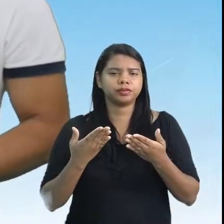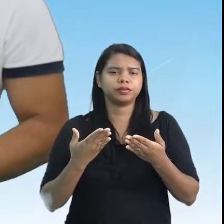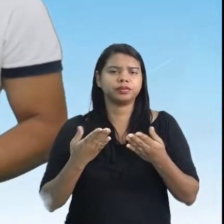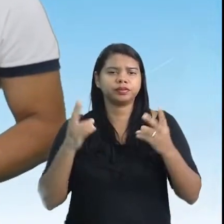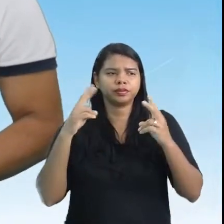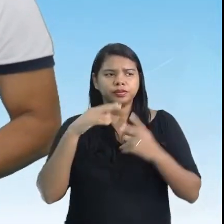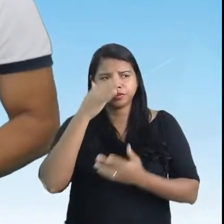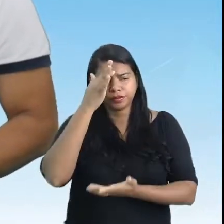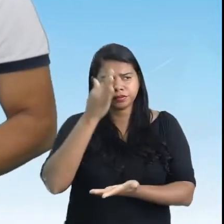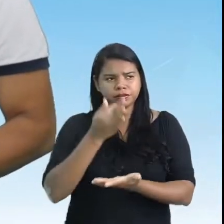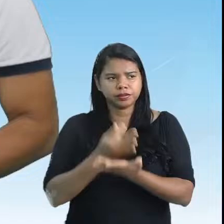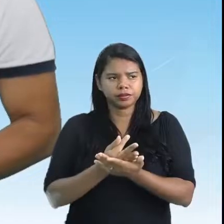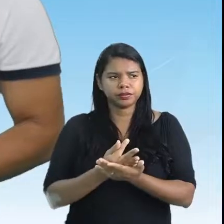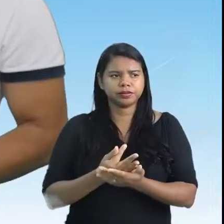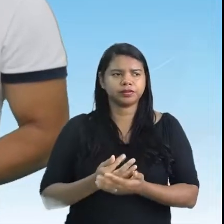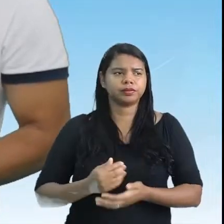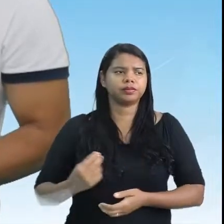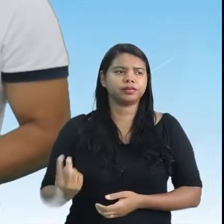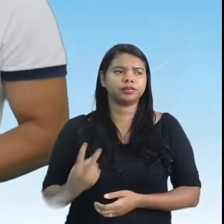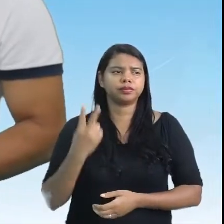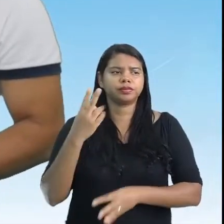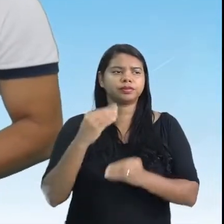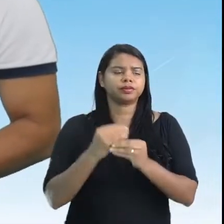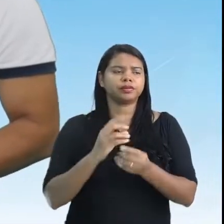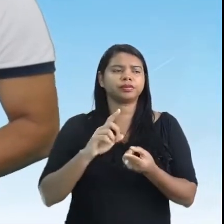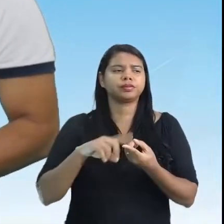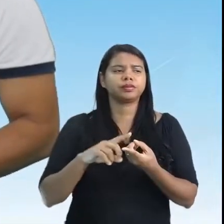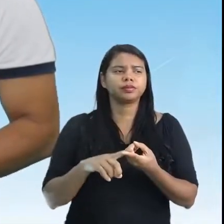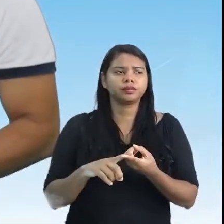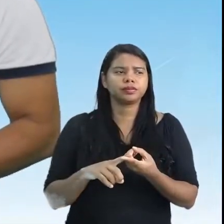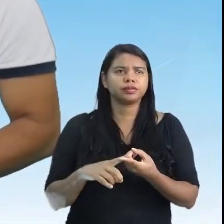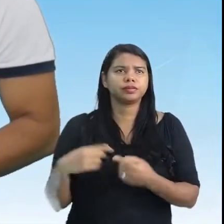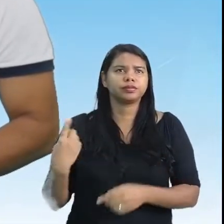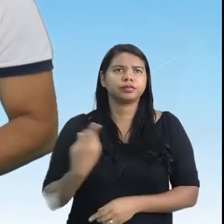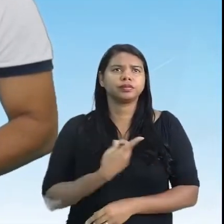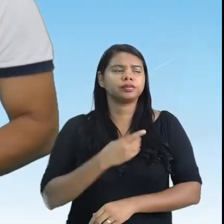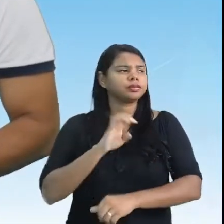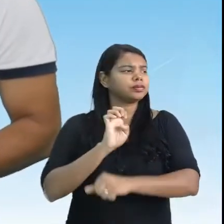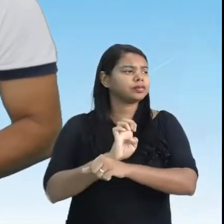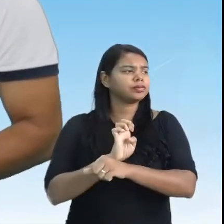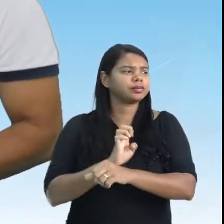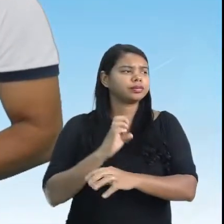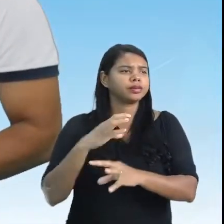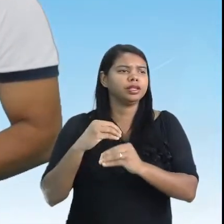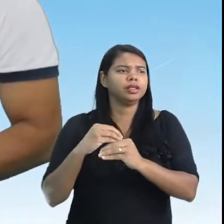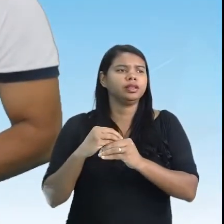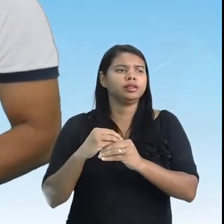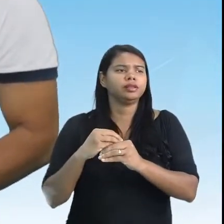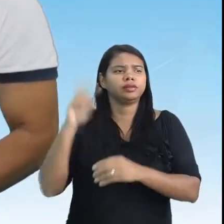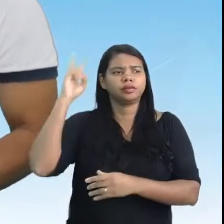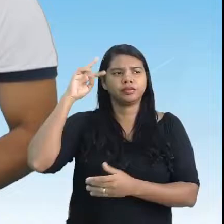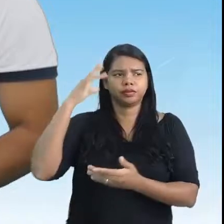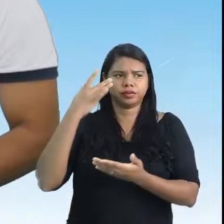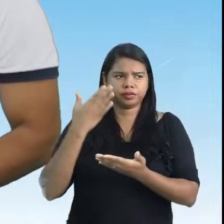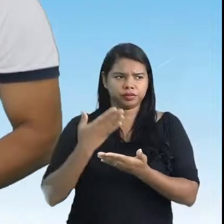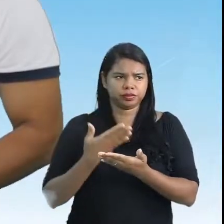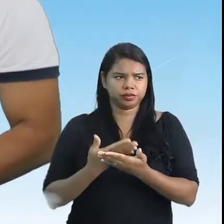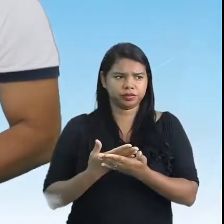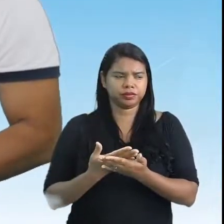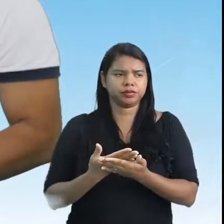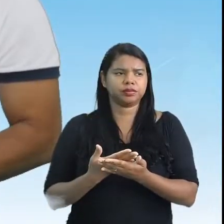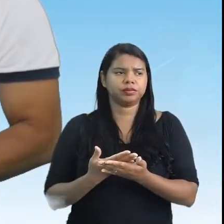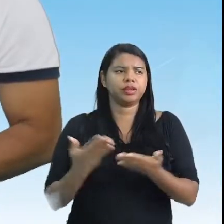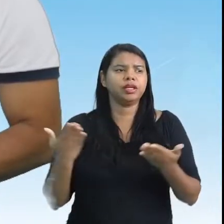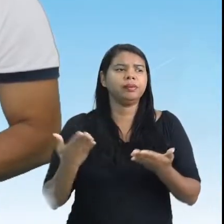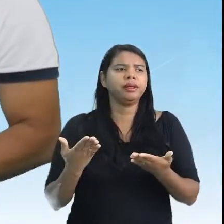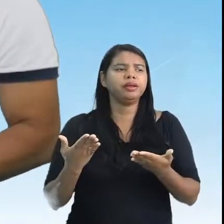dos valores. Professor, como é aqui a questão do nosso Estado, a questão justamente histórica, os valores. A gente já